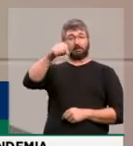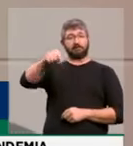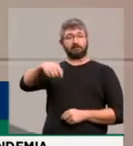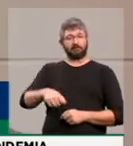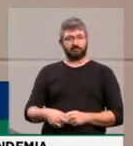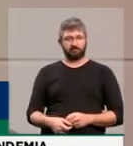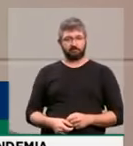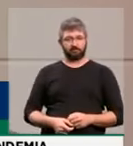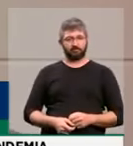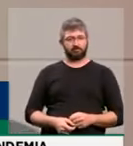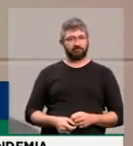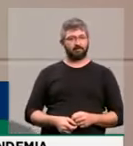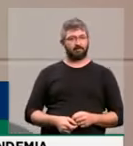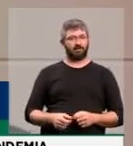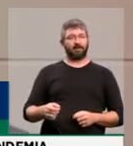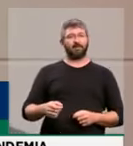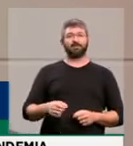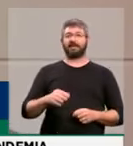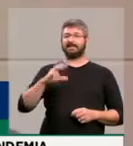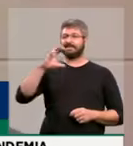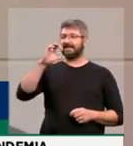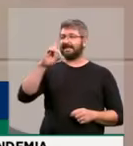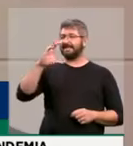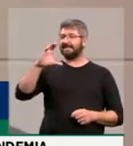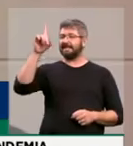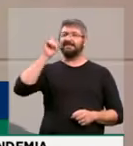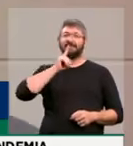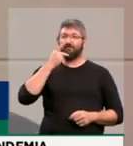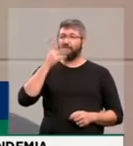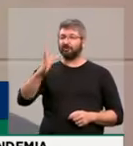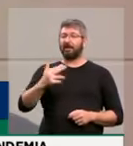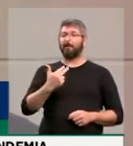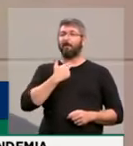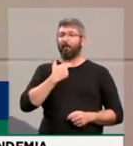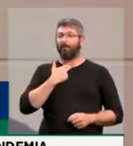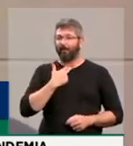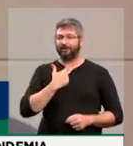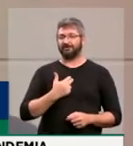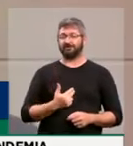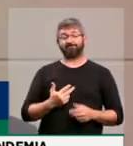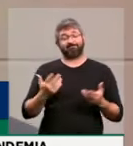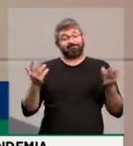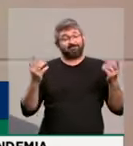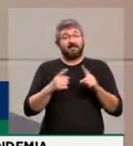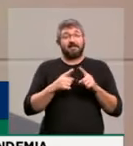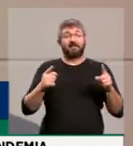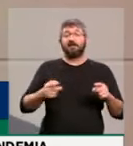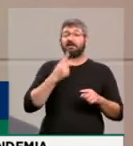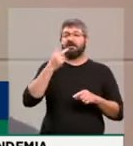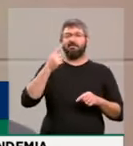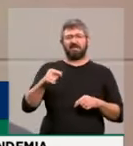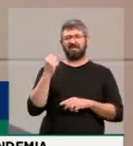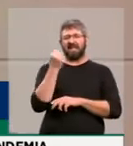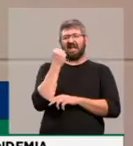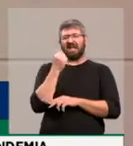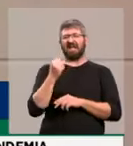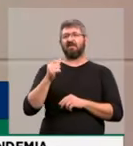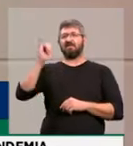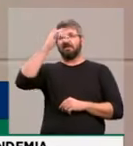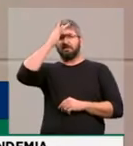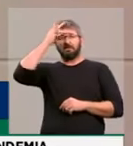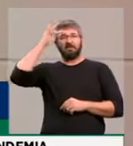que é expressamente recomendado que não se faça, né? E, por fim, disse que o caso não é grave se a pessoa não